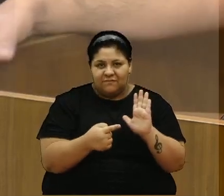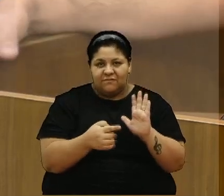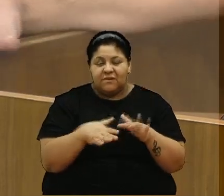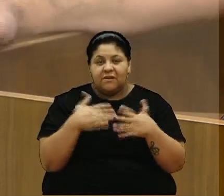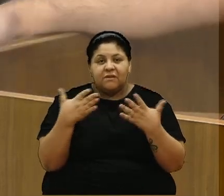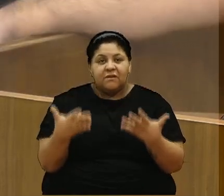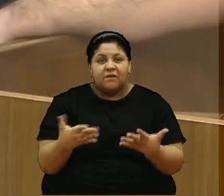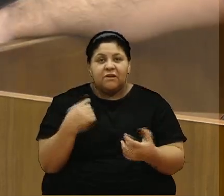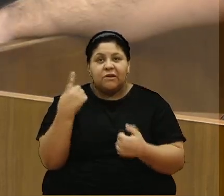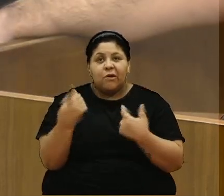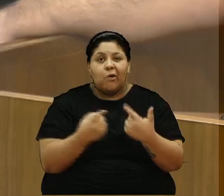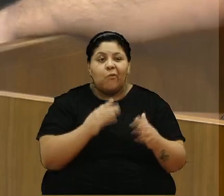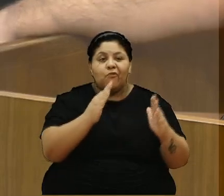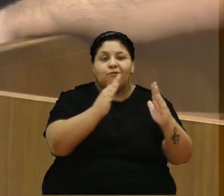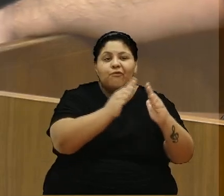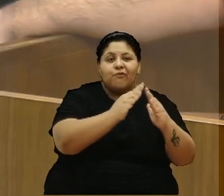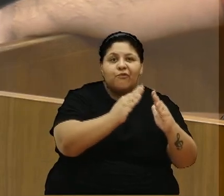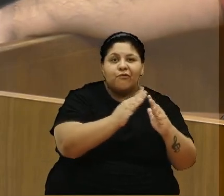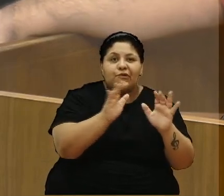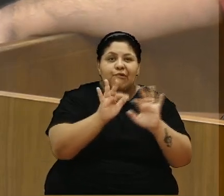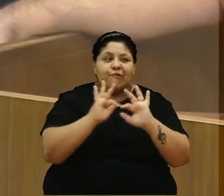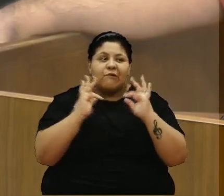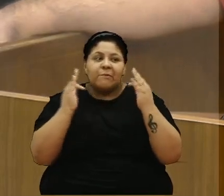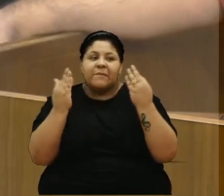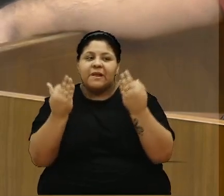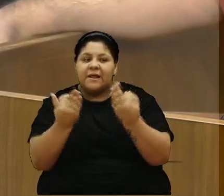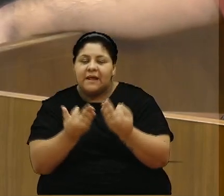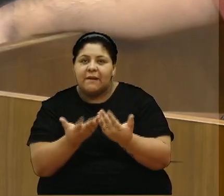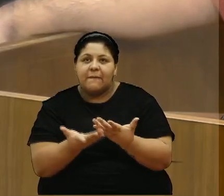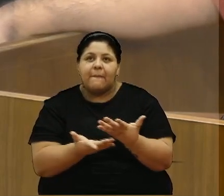quando algum vizinho, algum familiar